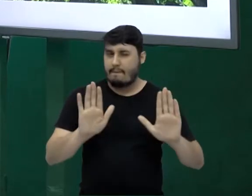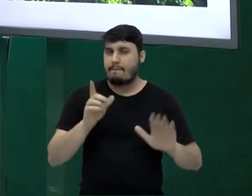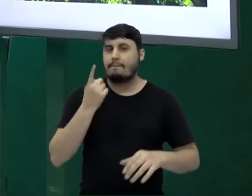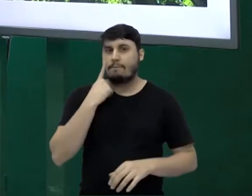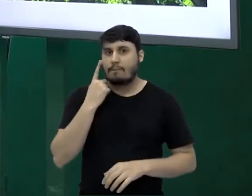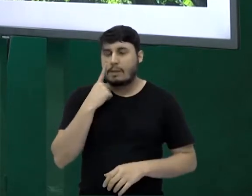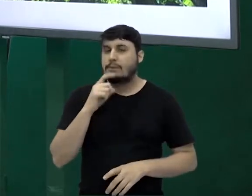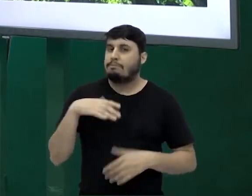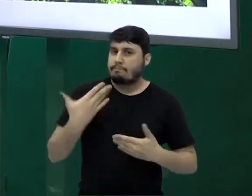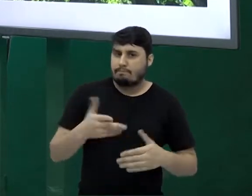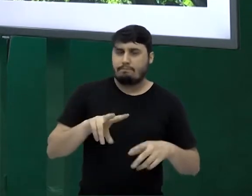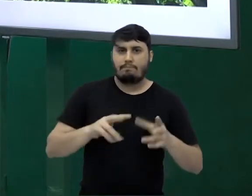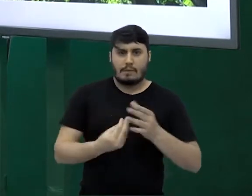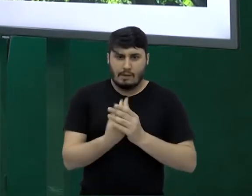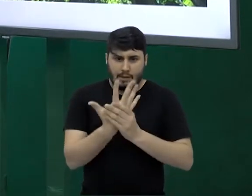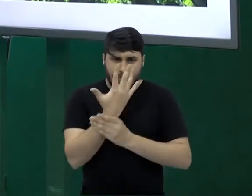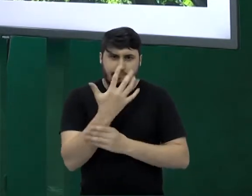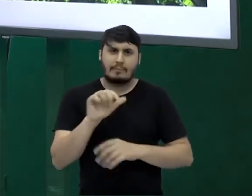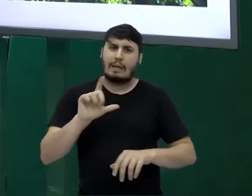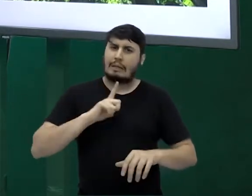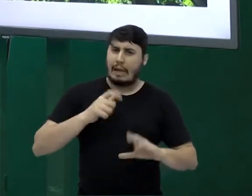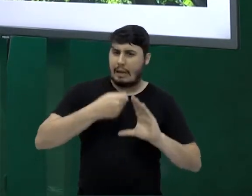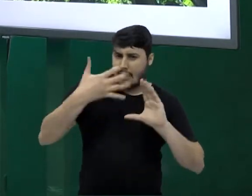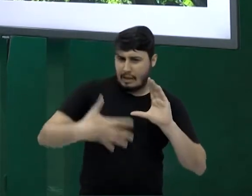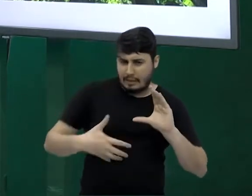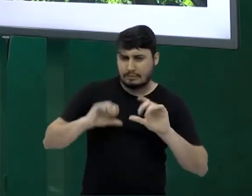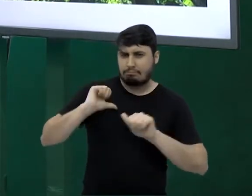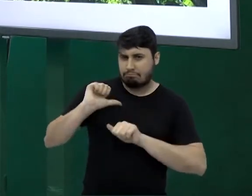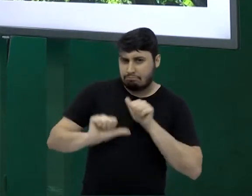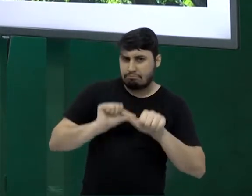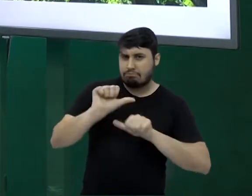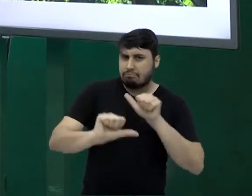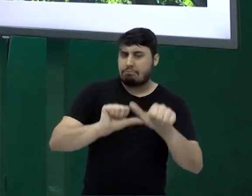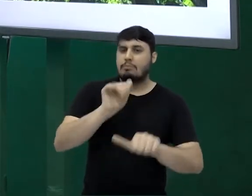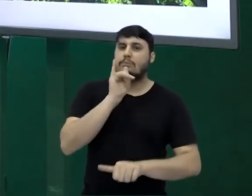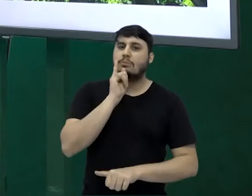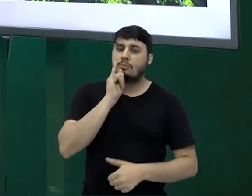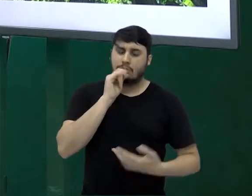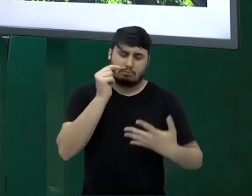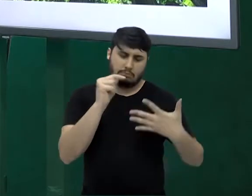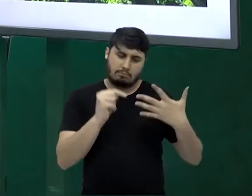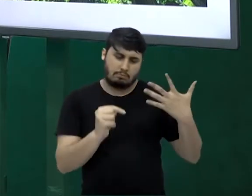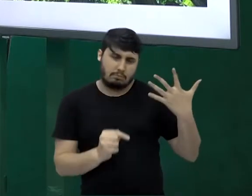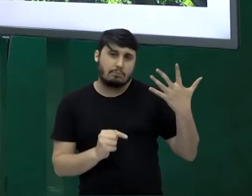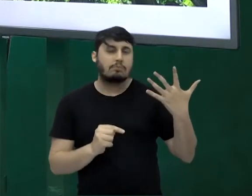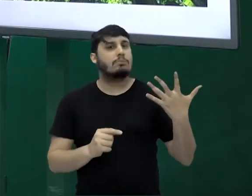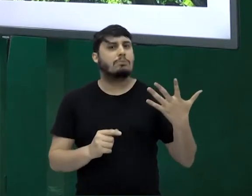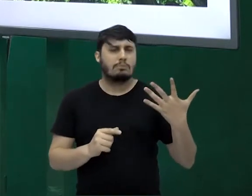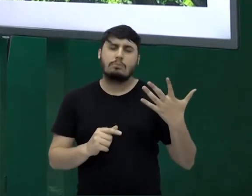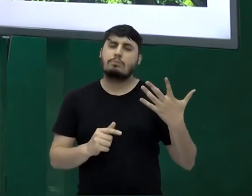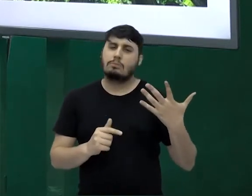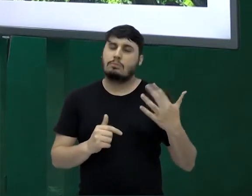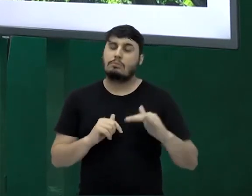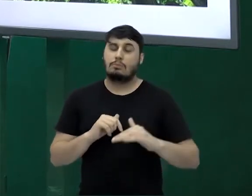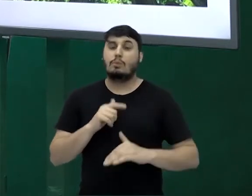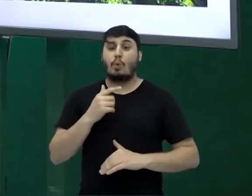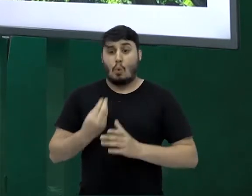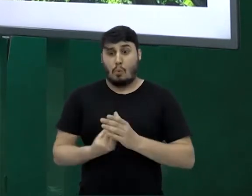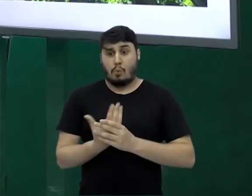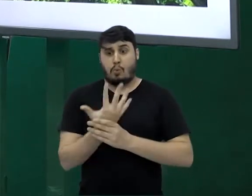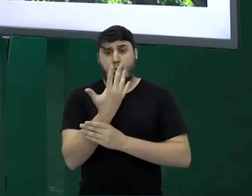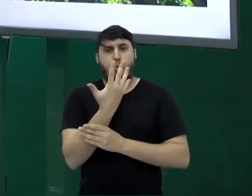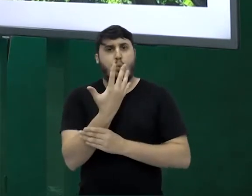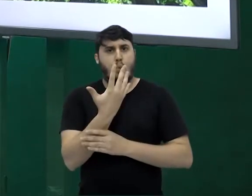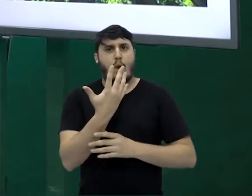As gimnospermas, mesmo com todas essas mudanças, pólen, semente, órgãos vegetativos